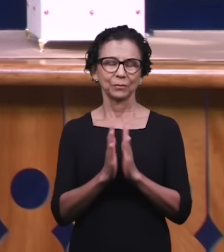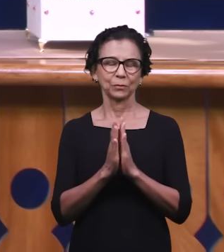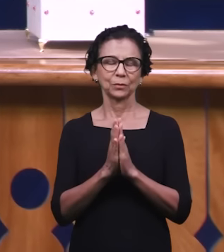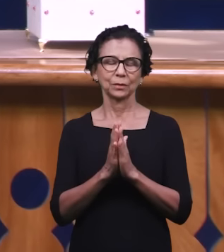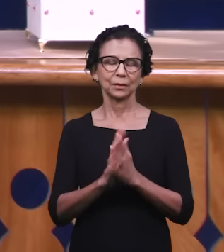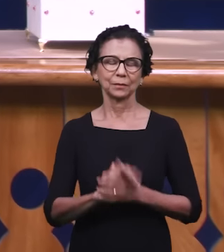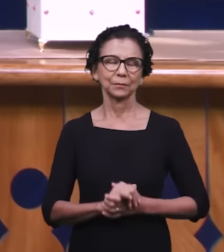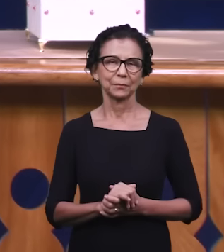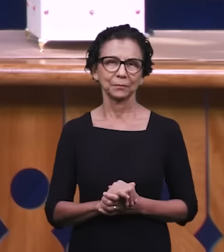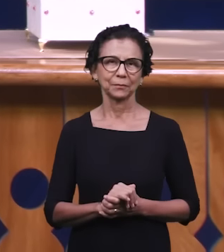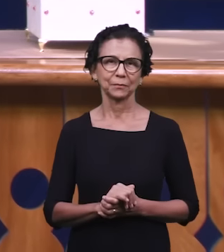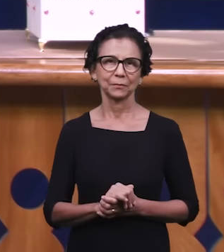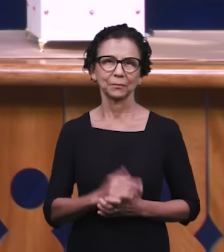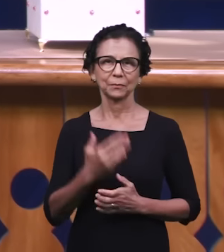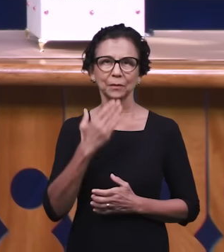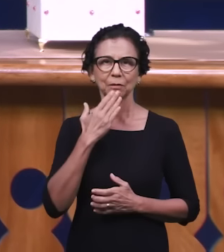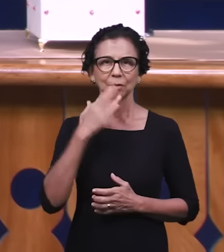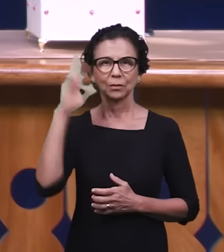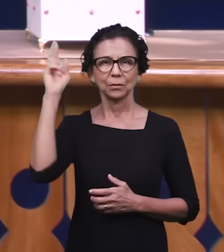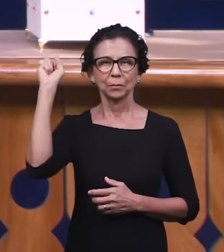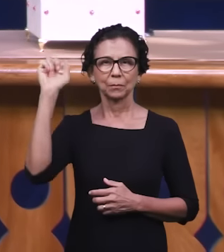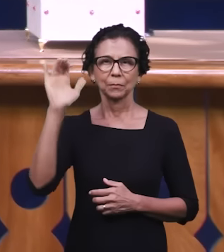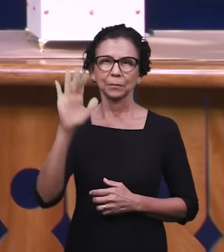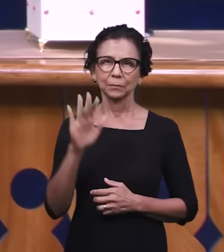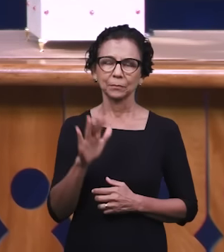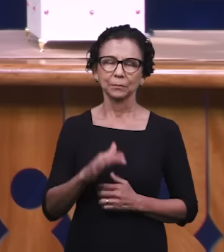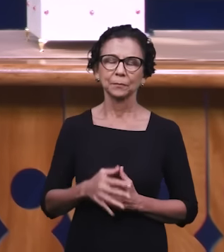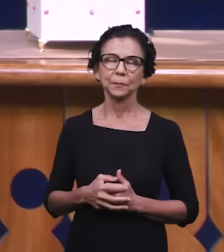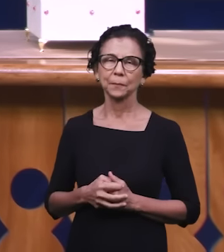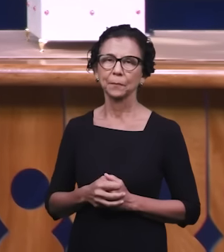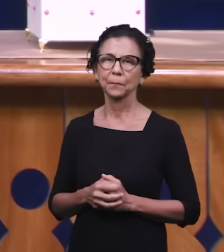fazer uma oração agora, pedindo uma bênção ao Senhor.